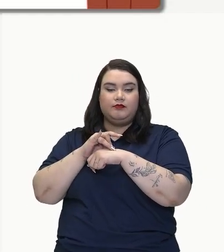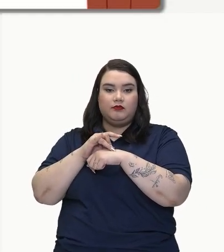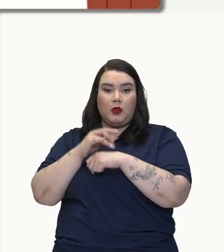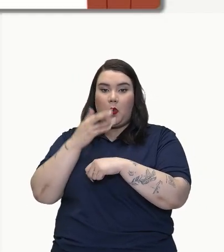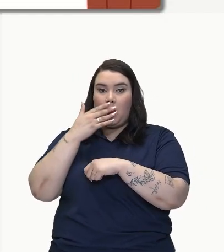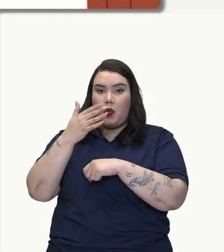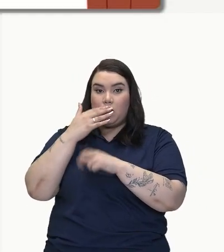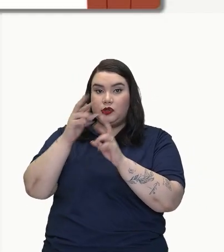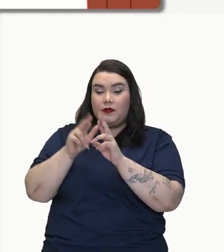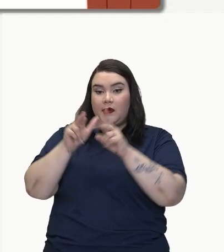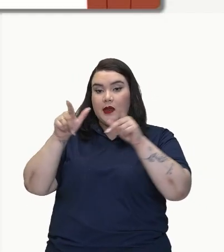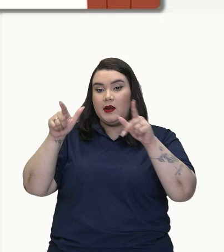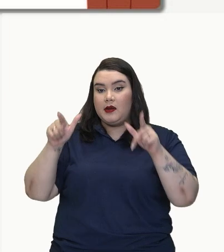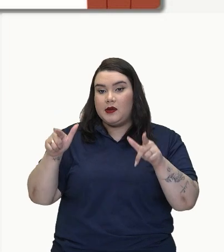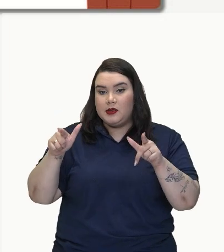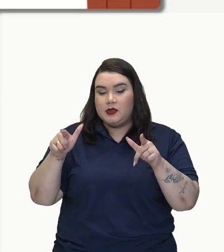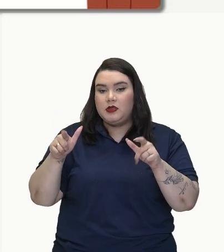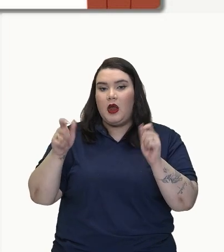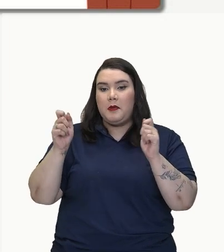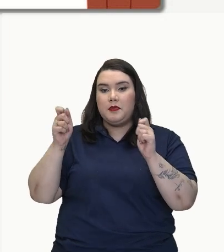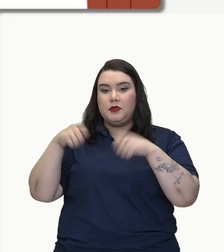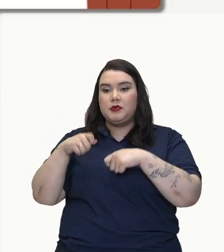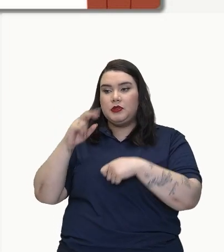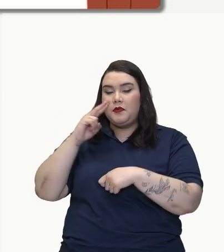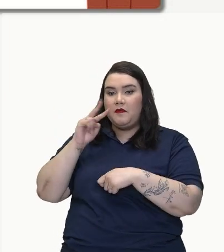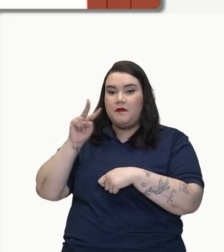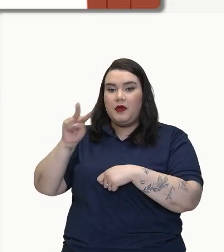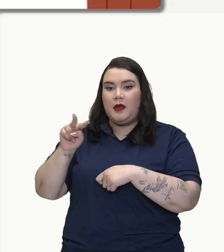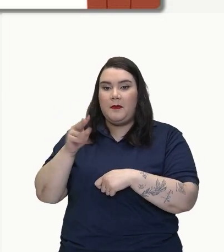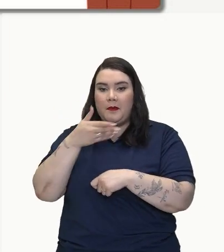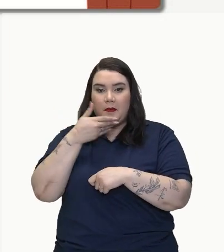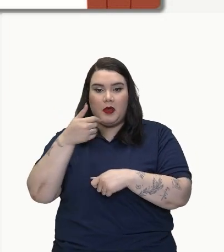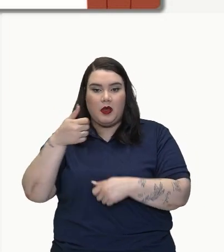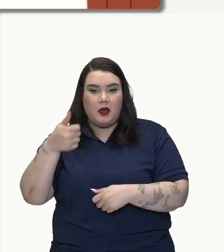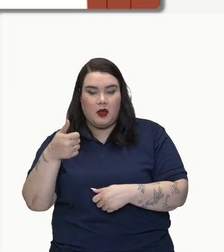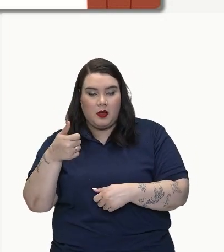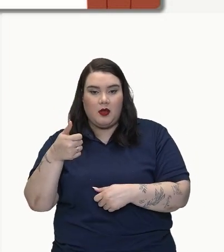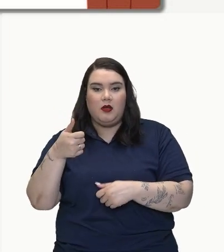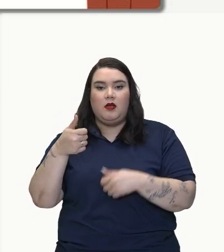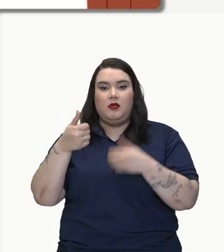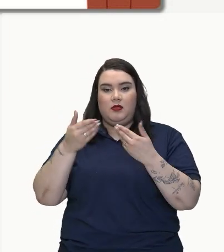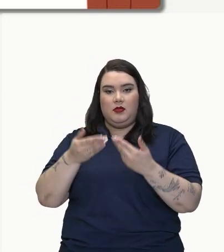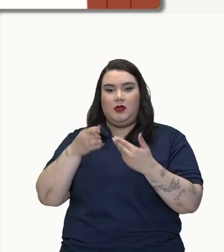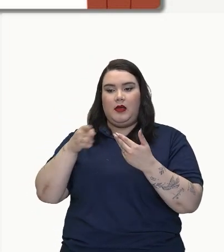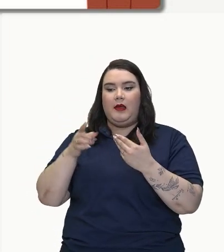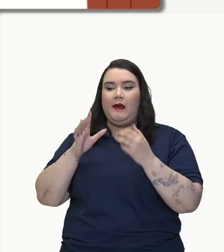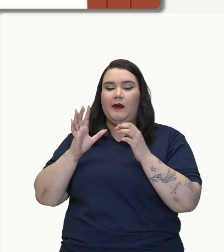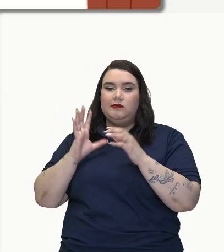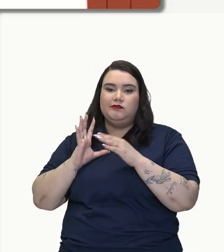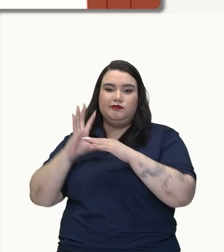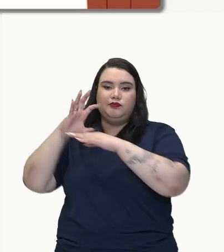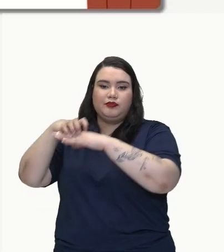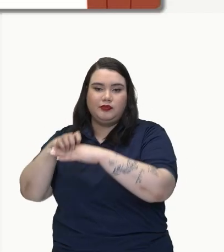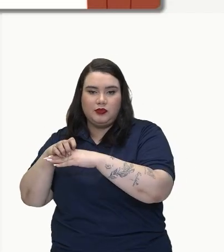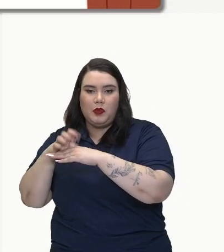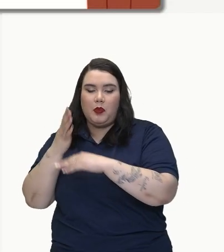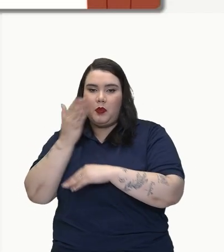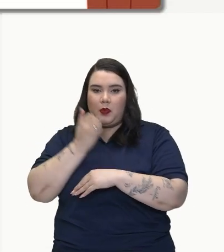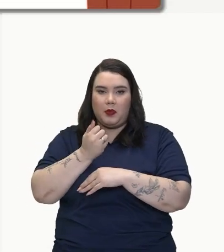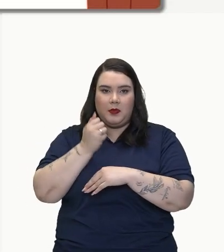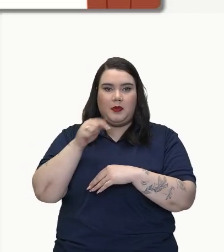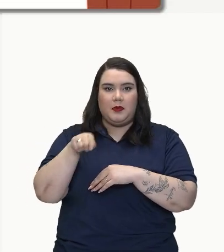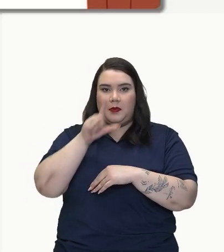coloração diferente, né? Vai se destacar mais no ambiente e aí ela vai acabar sendo a presa onde esse